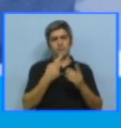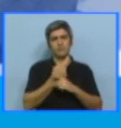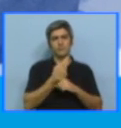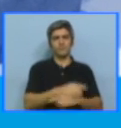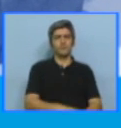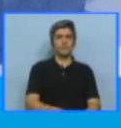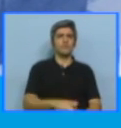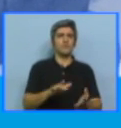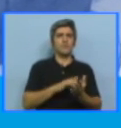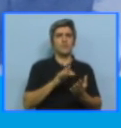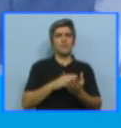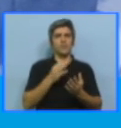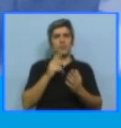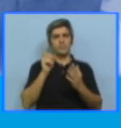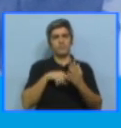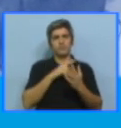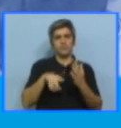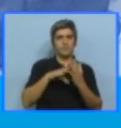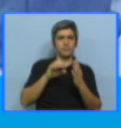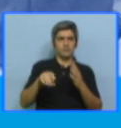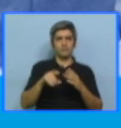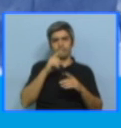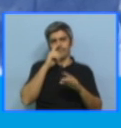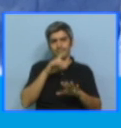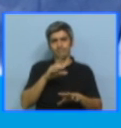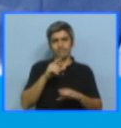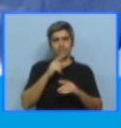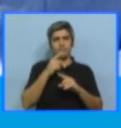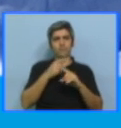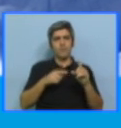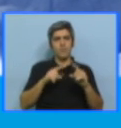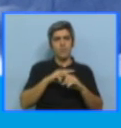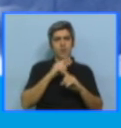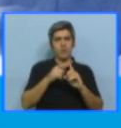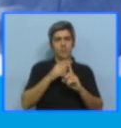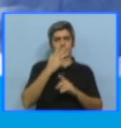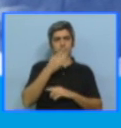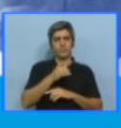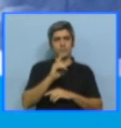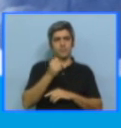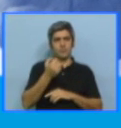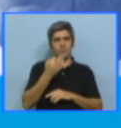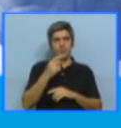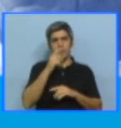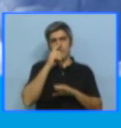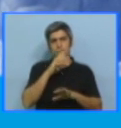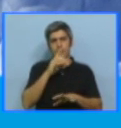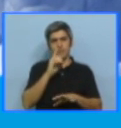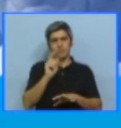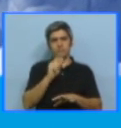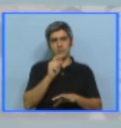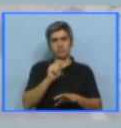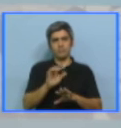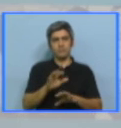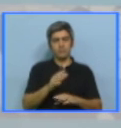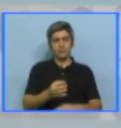Portanto, a revista foi suspensa, teve meio ano suspensa. Isso em que ano? Em 65. Em 65.